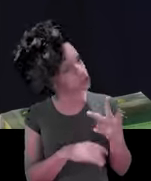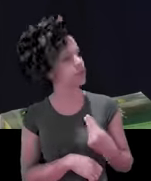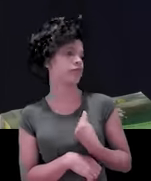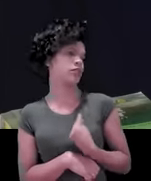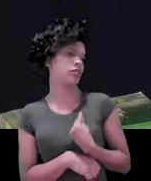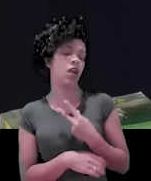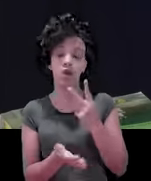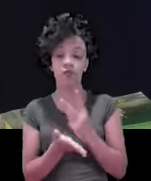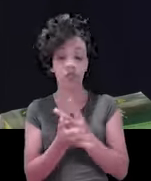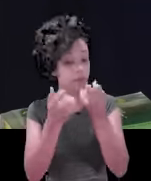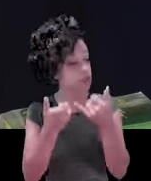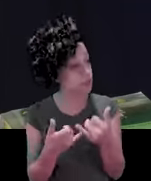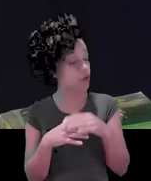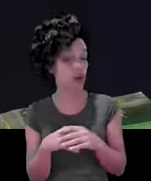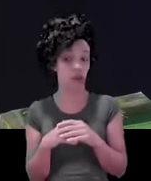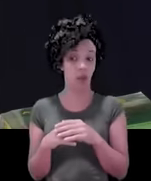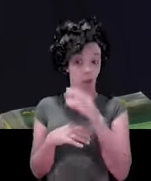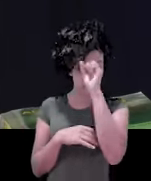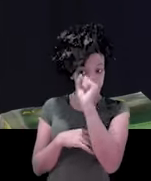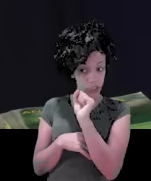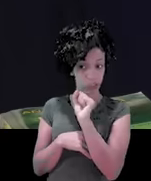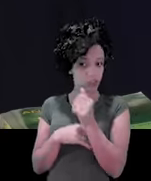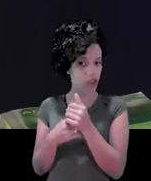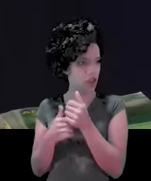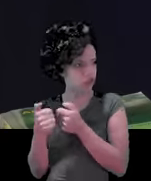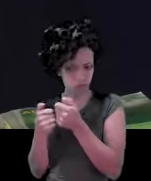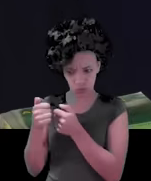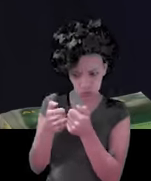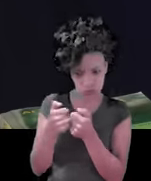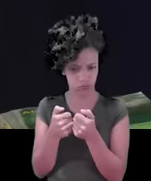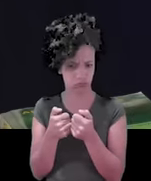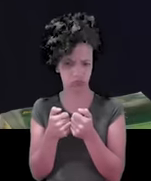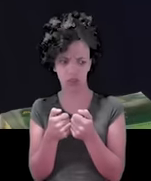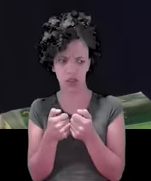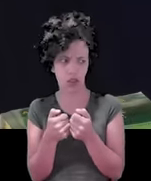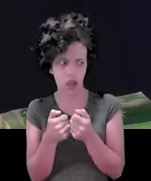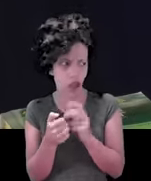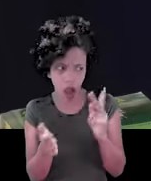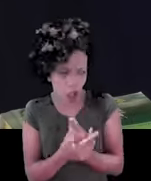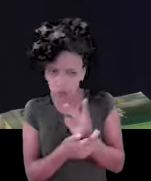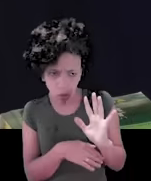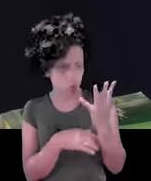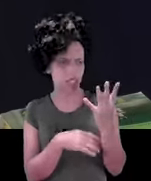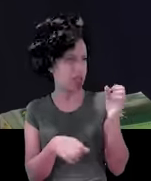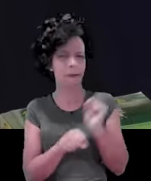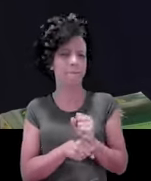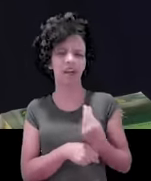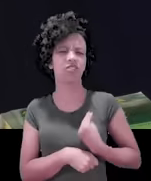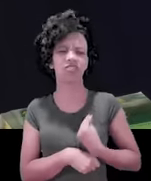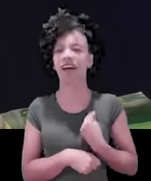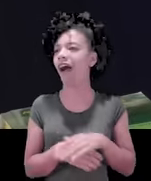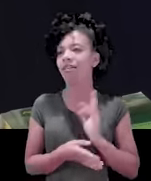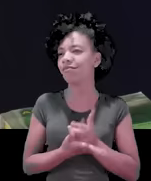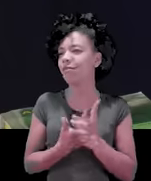tua vida não é você pediu na minha história alguma coisa eu aprendi demais Ali meu coisa ruim acontece vai lá e já que sua